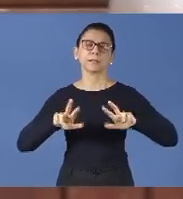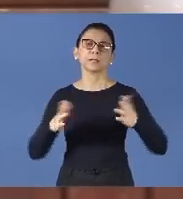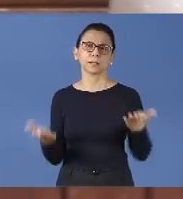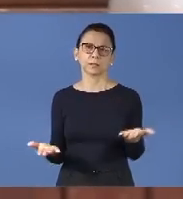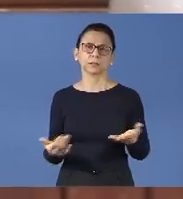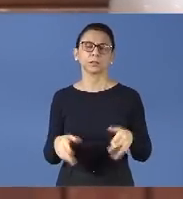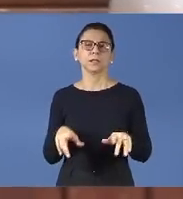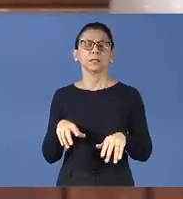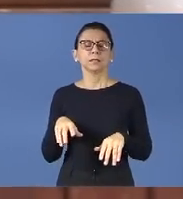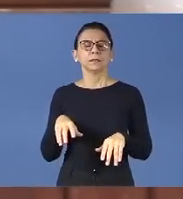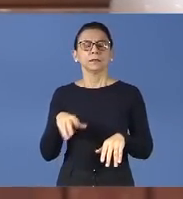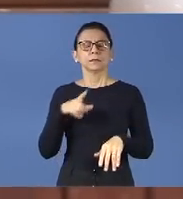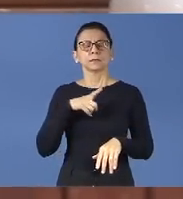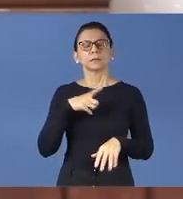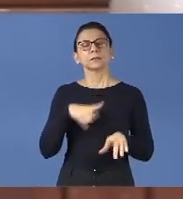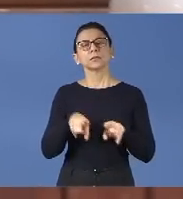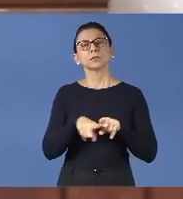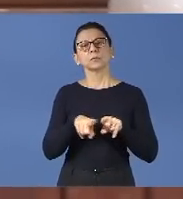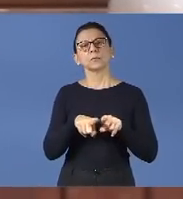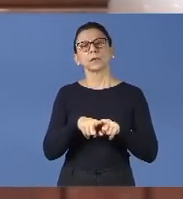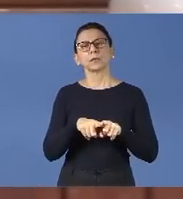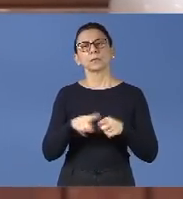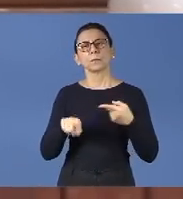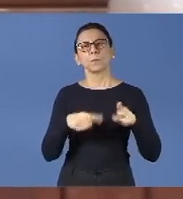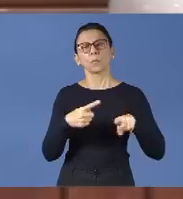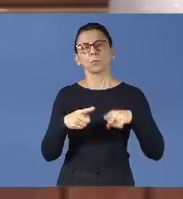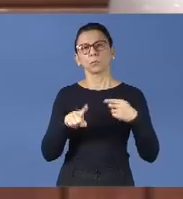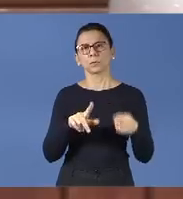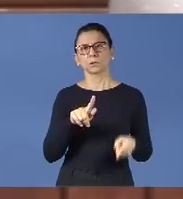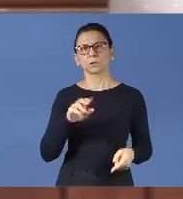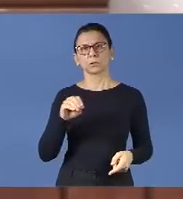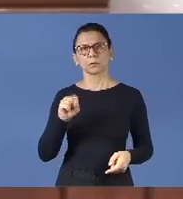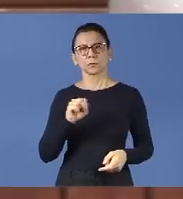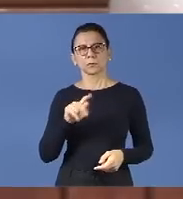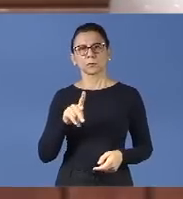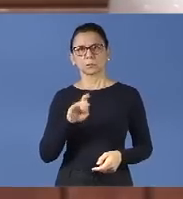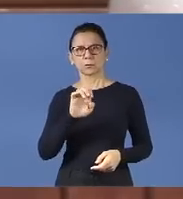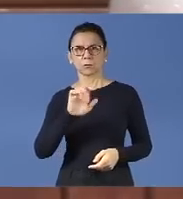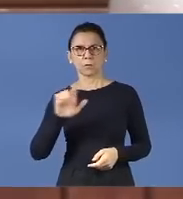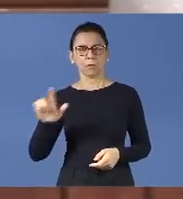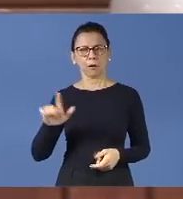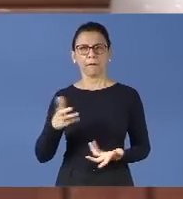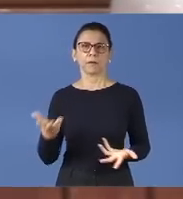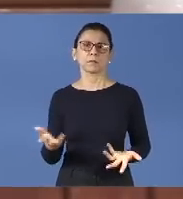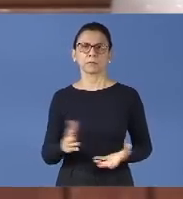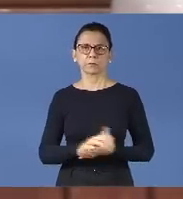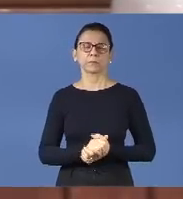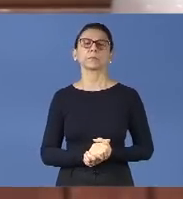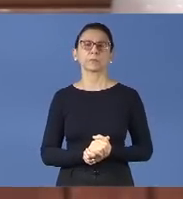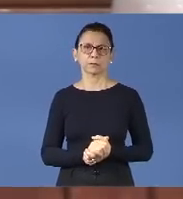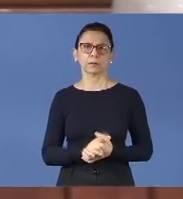Os salmos e hinos, é o gospel. O cantor cristão, dos hinos que,